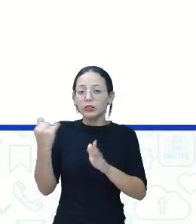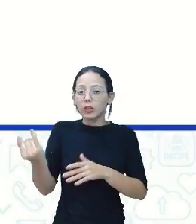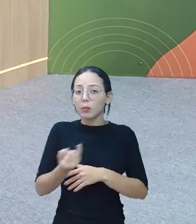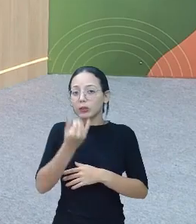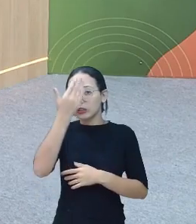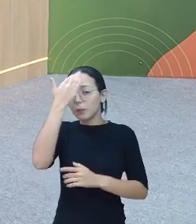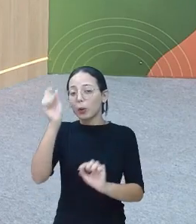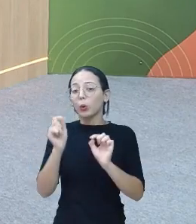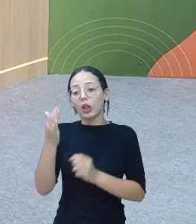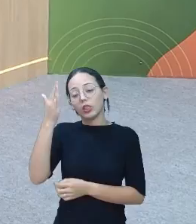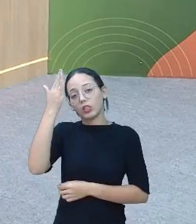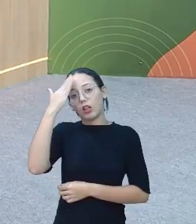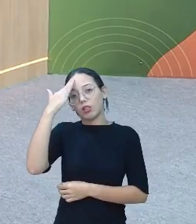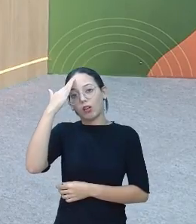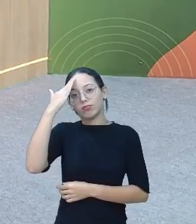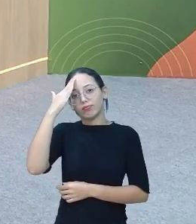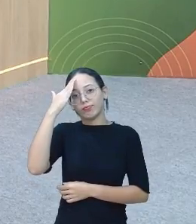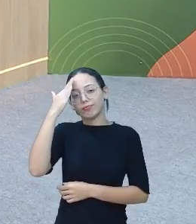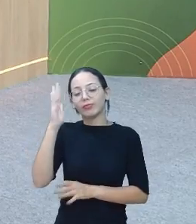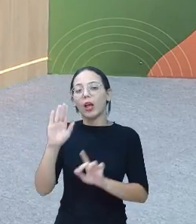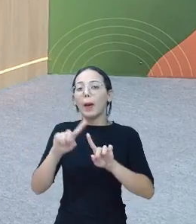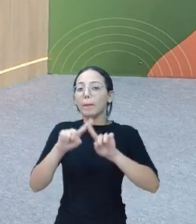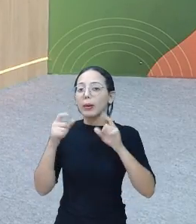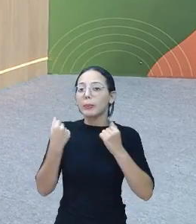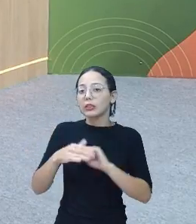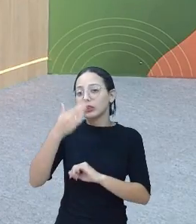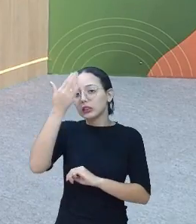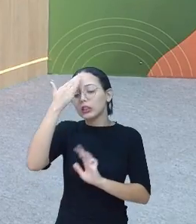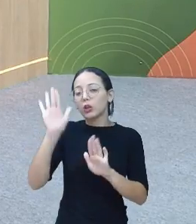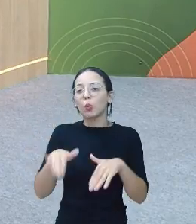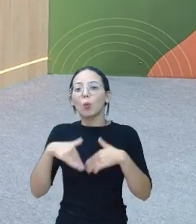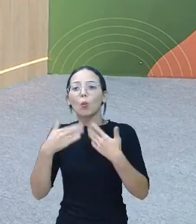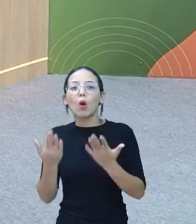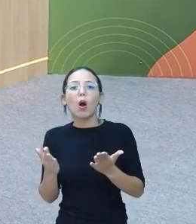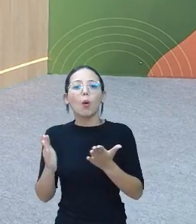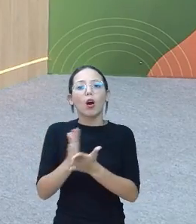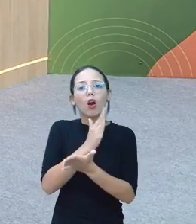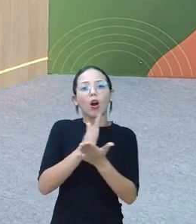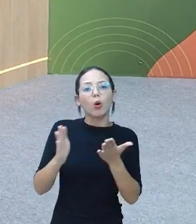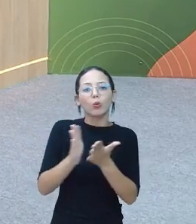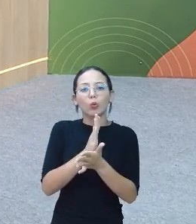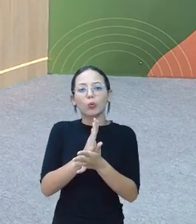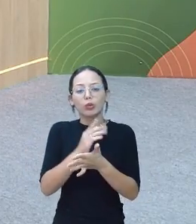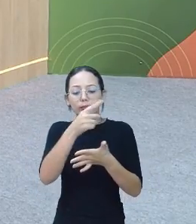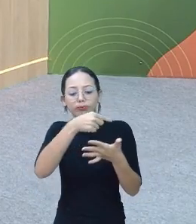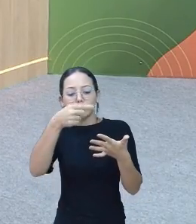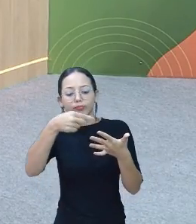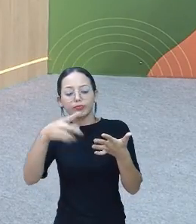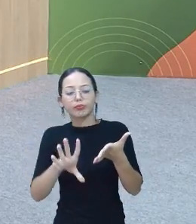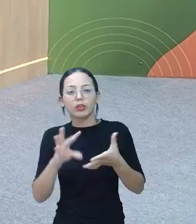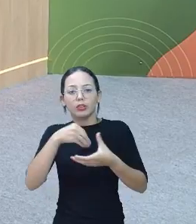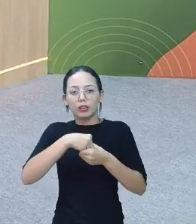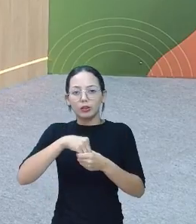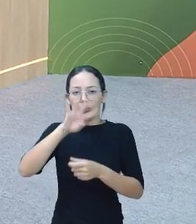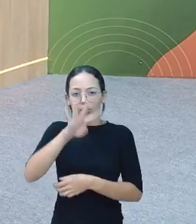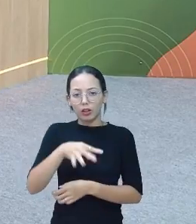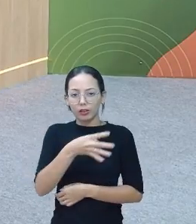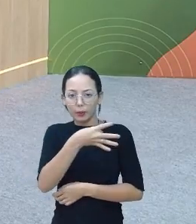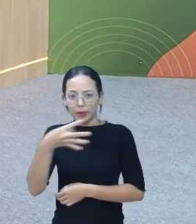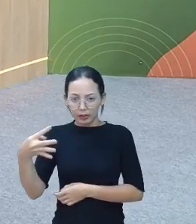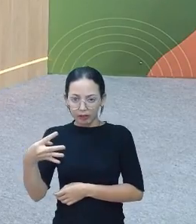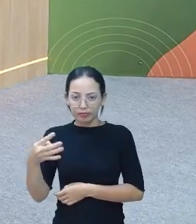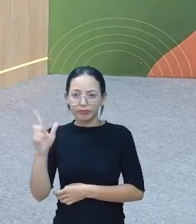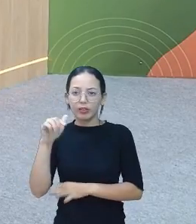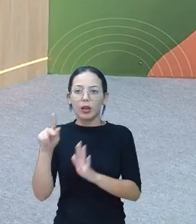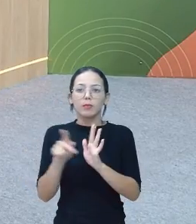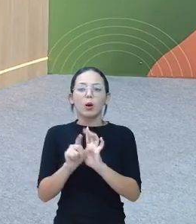saber ler a tabela, e para isso a gente precisa compreender quais são alguns elementos que tem na tabela, né? Ou seja, a